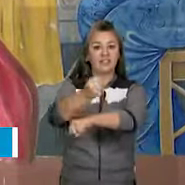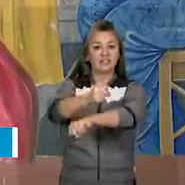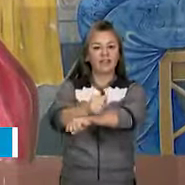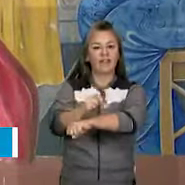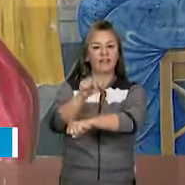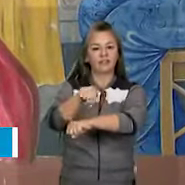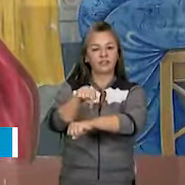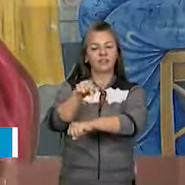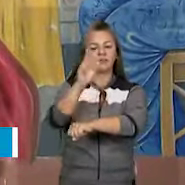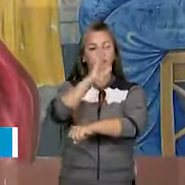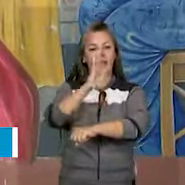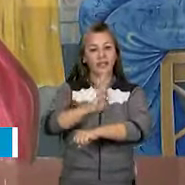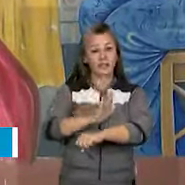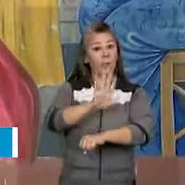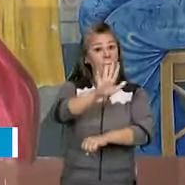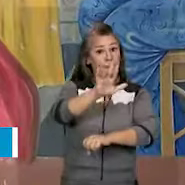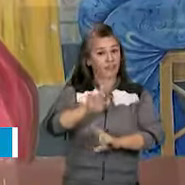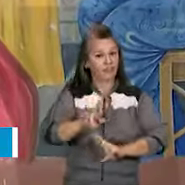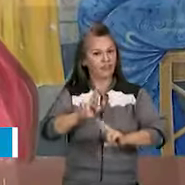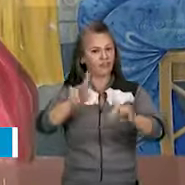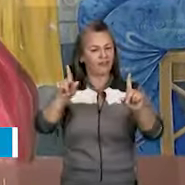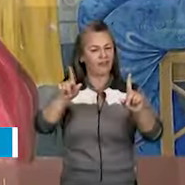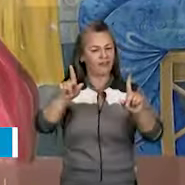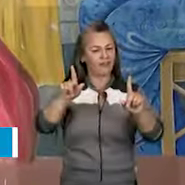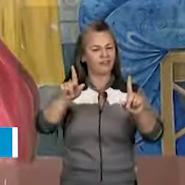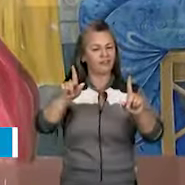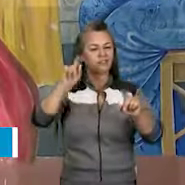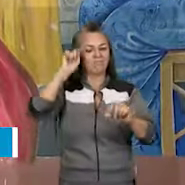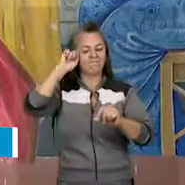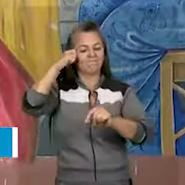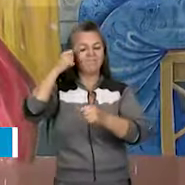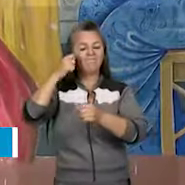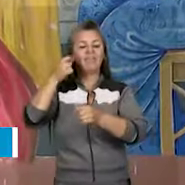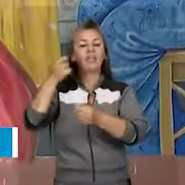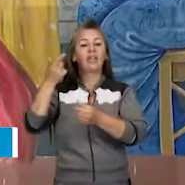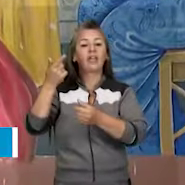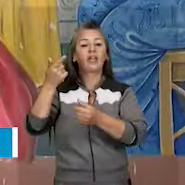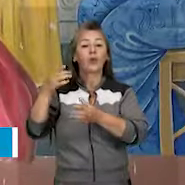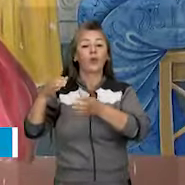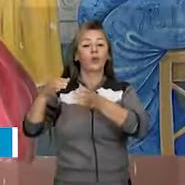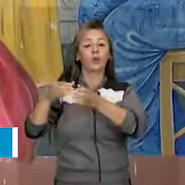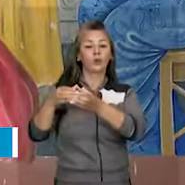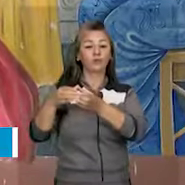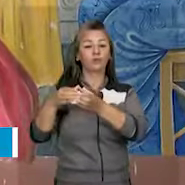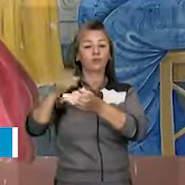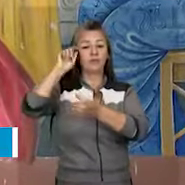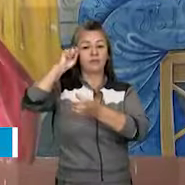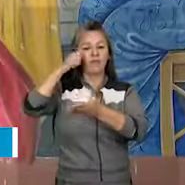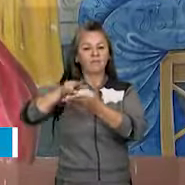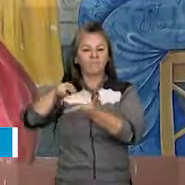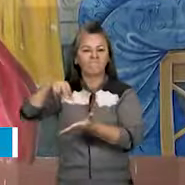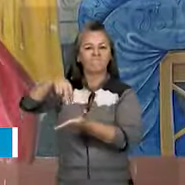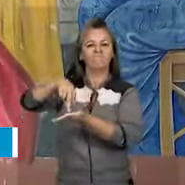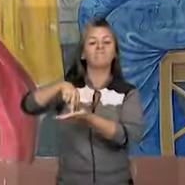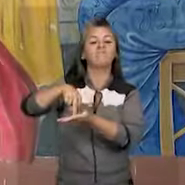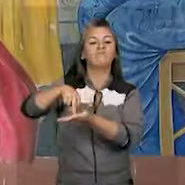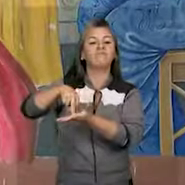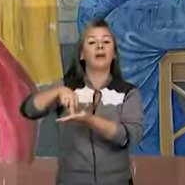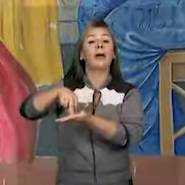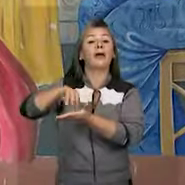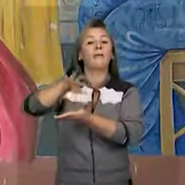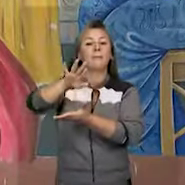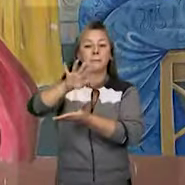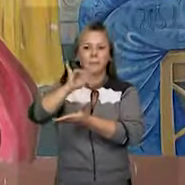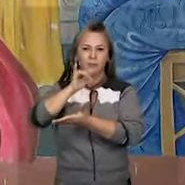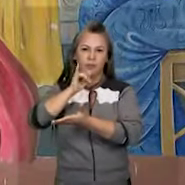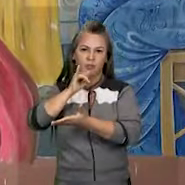é diferente de resistência negra, porque não foram somente os negros e as negras que foram escravizados no Brasil. Nós temos também as nações indígenas, nós